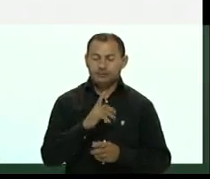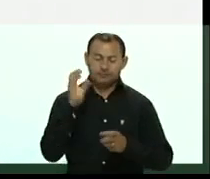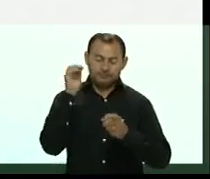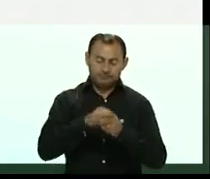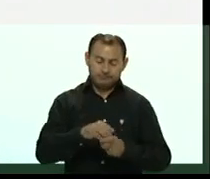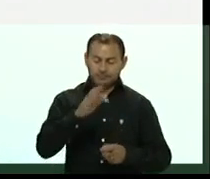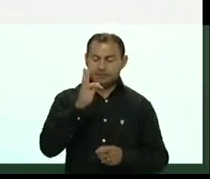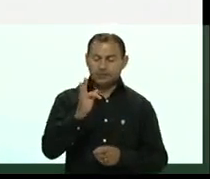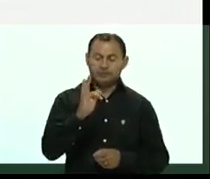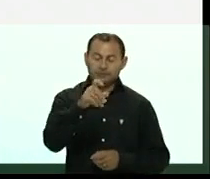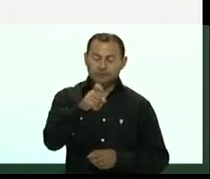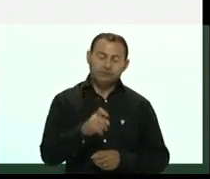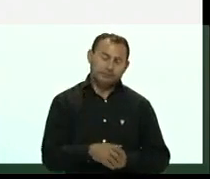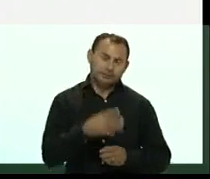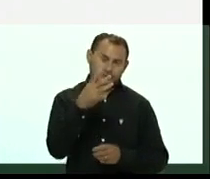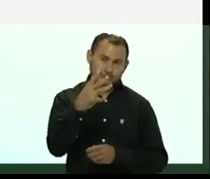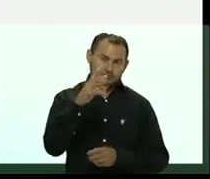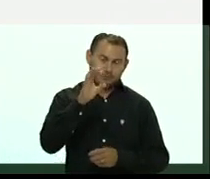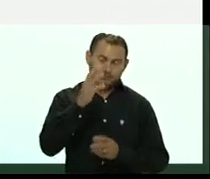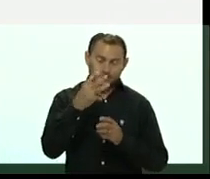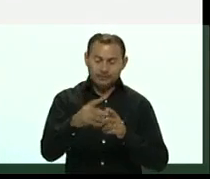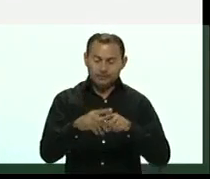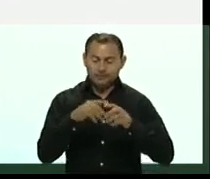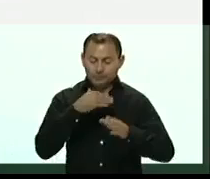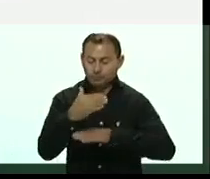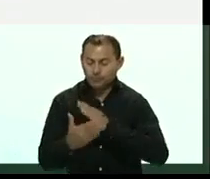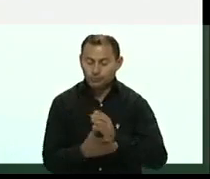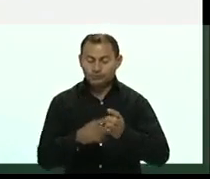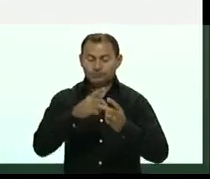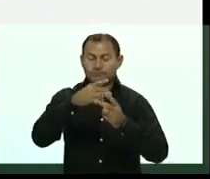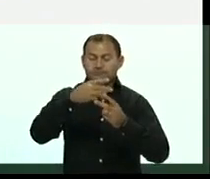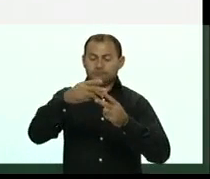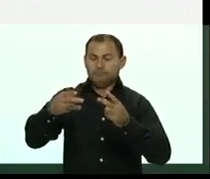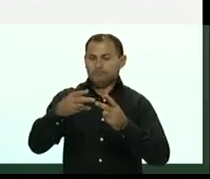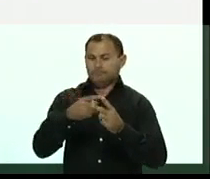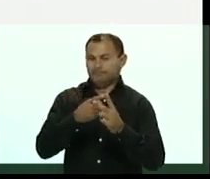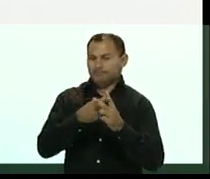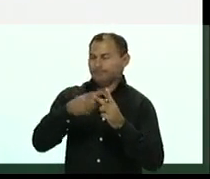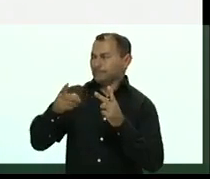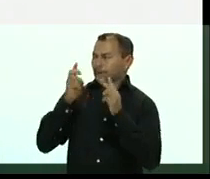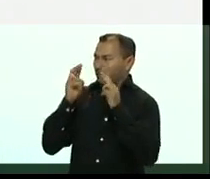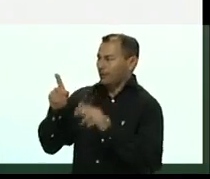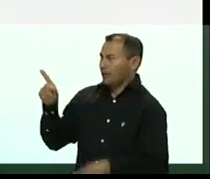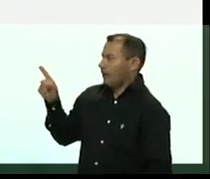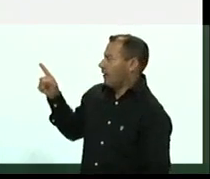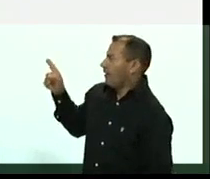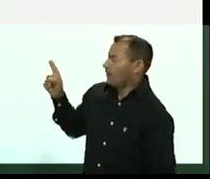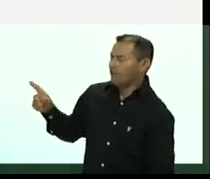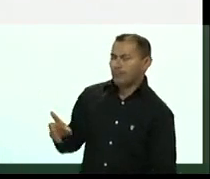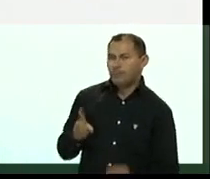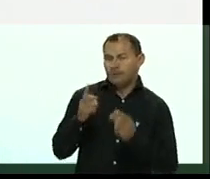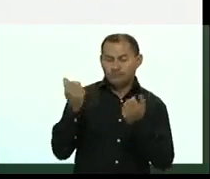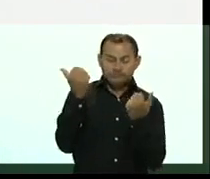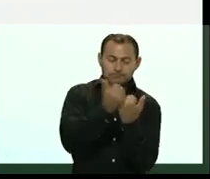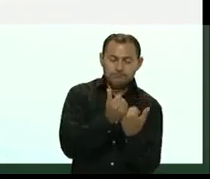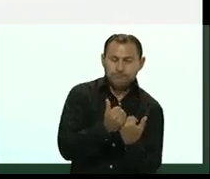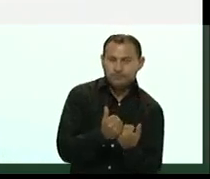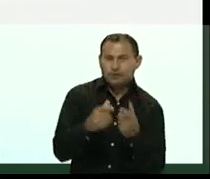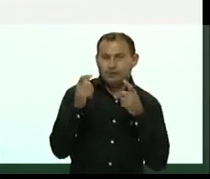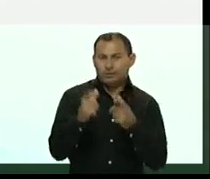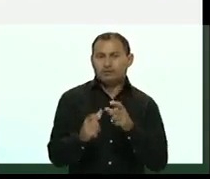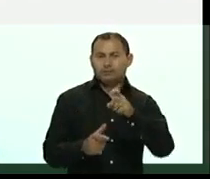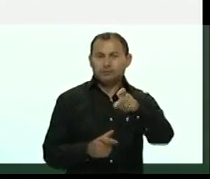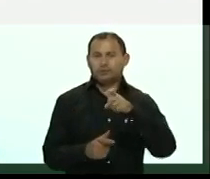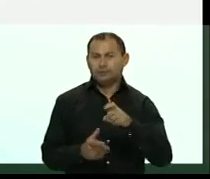colocar x menos 3. E tudo isso tem que ser elevado ao quadrado. Que foi o que a gente fez aqui. Então, é como se eu substituísse no lugar